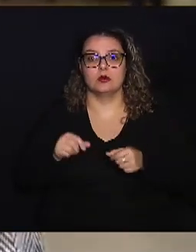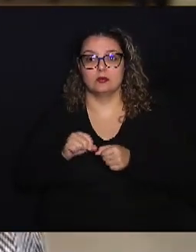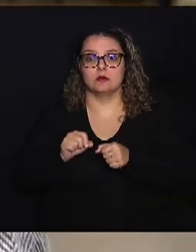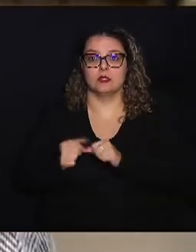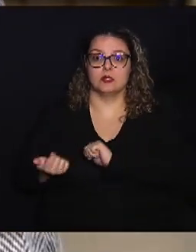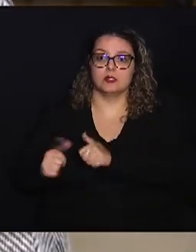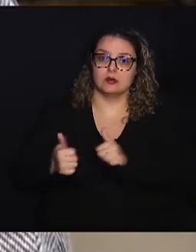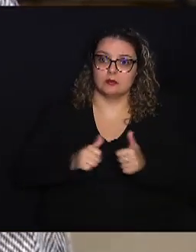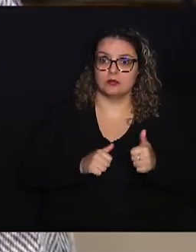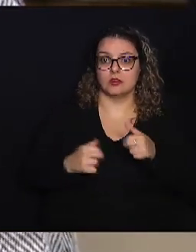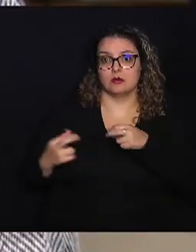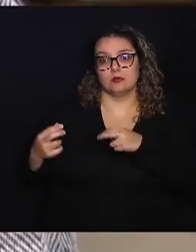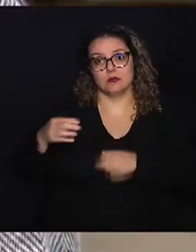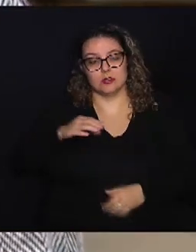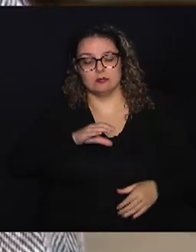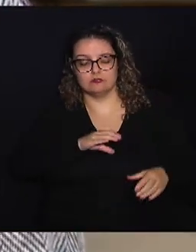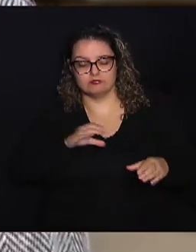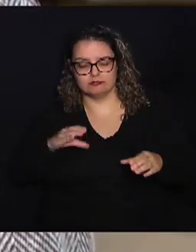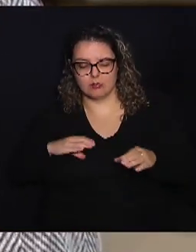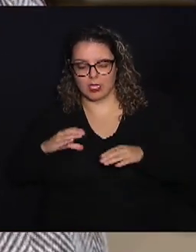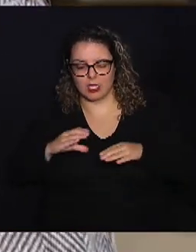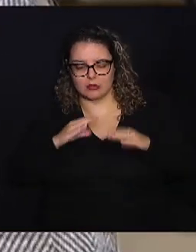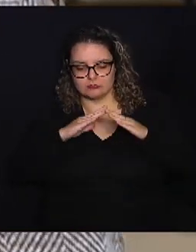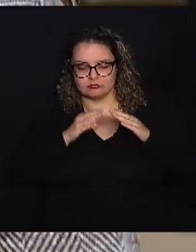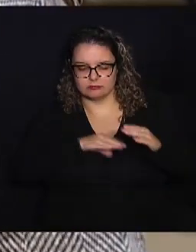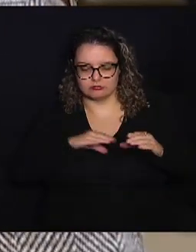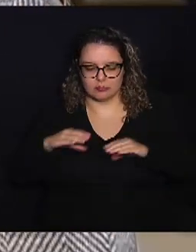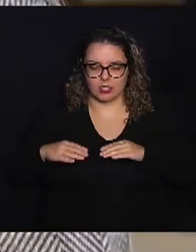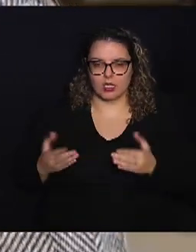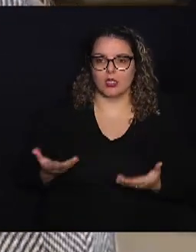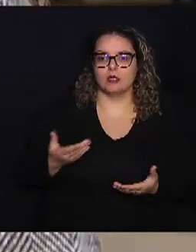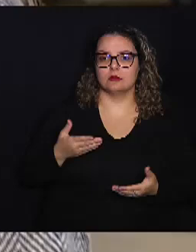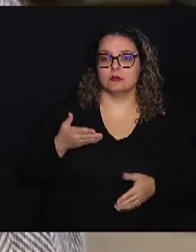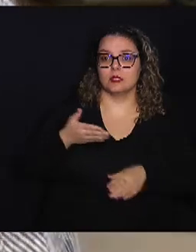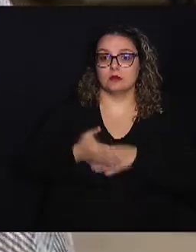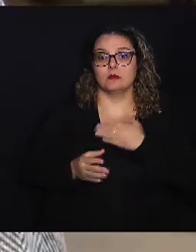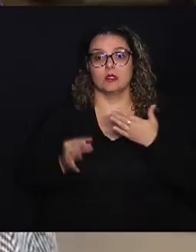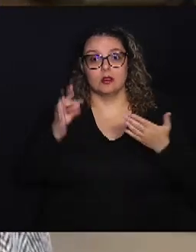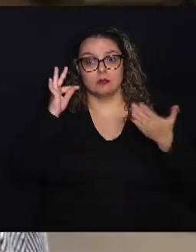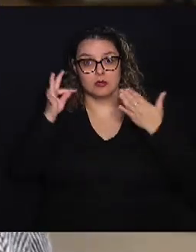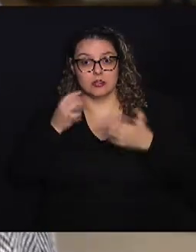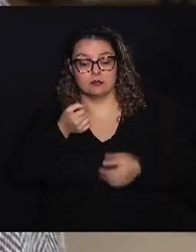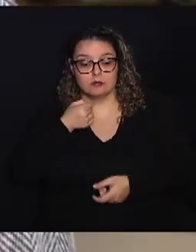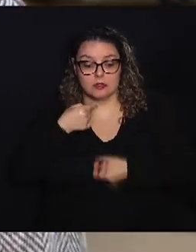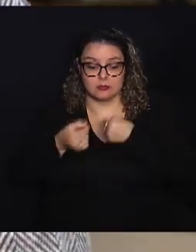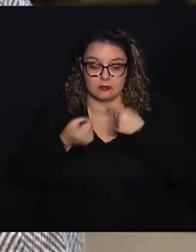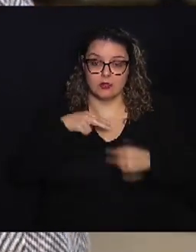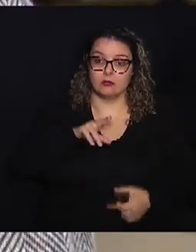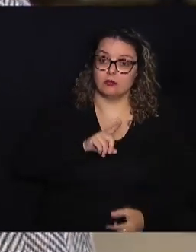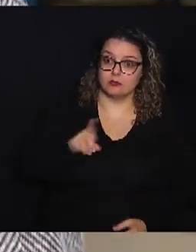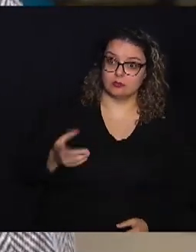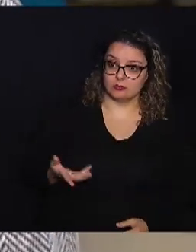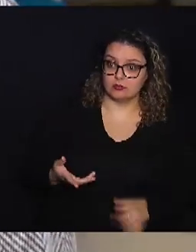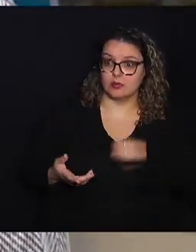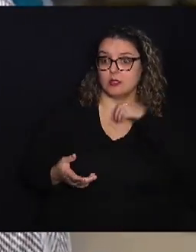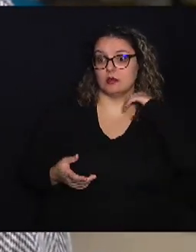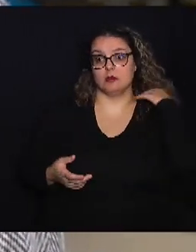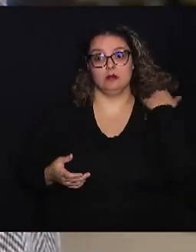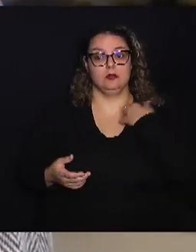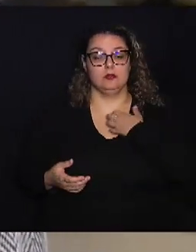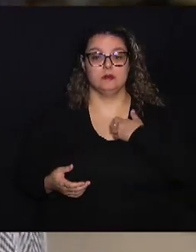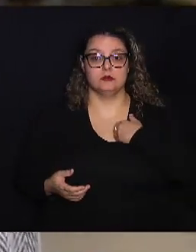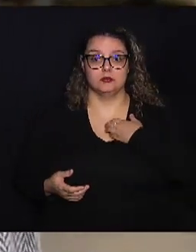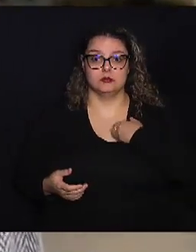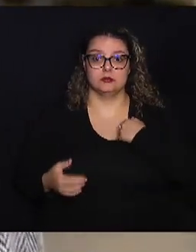avaliação clínica para ver se ele precisa entrar com alguma terapia medicamentosa ou não, e aí conduz, né,